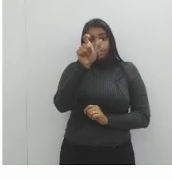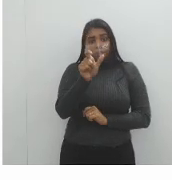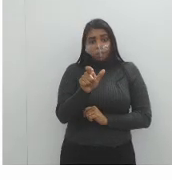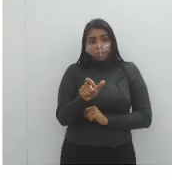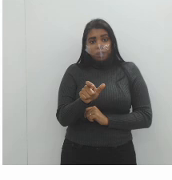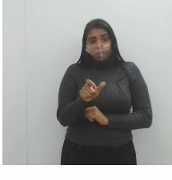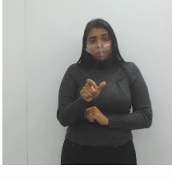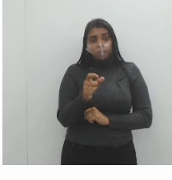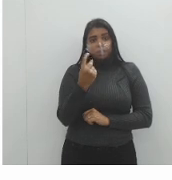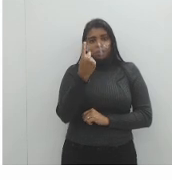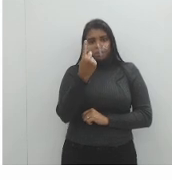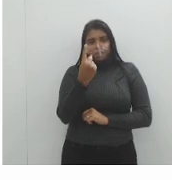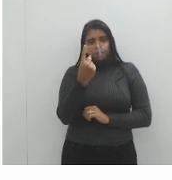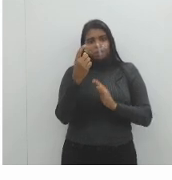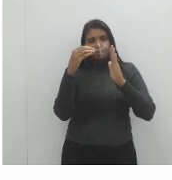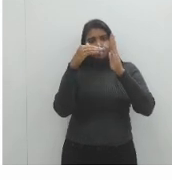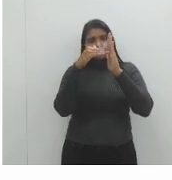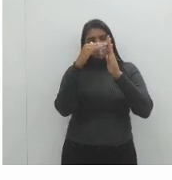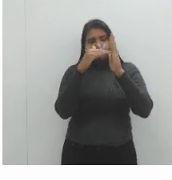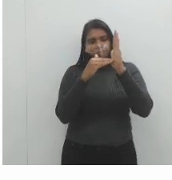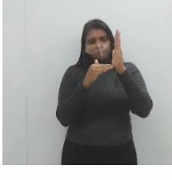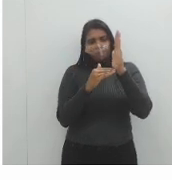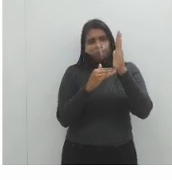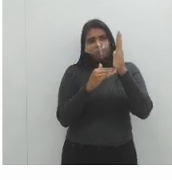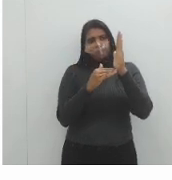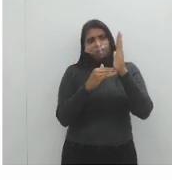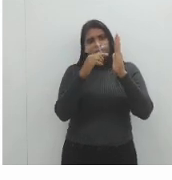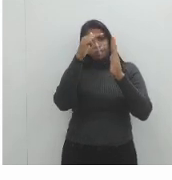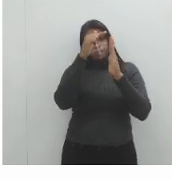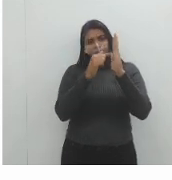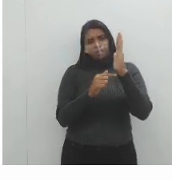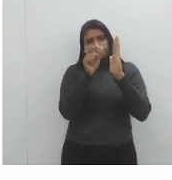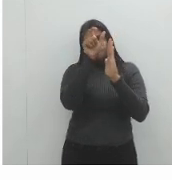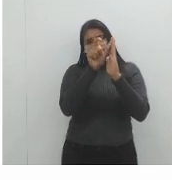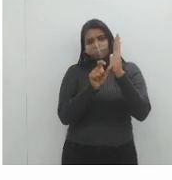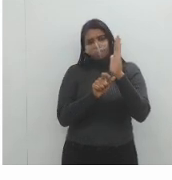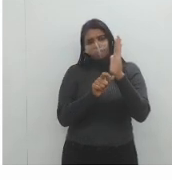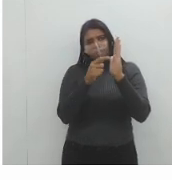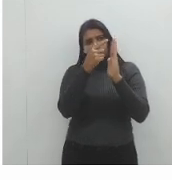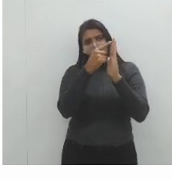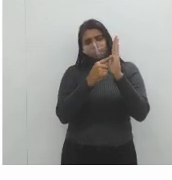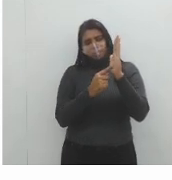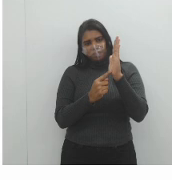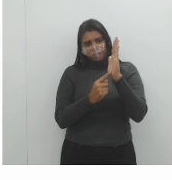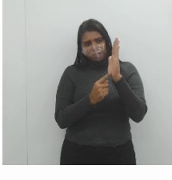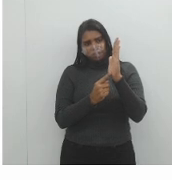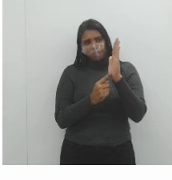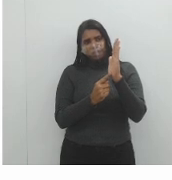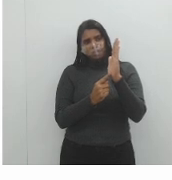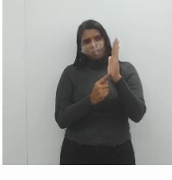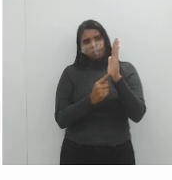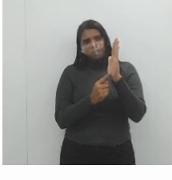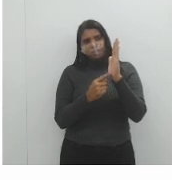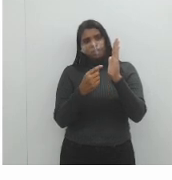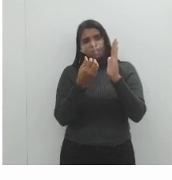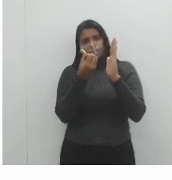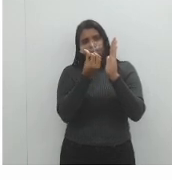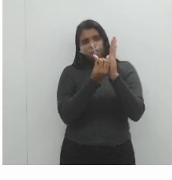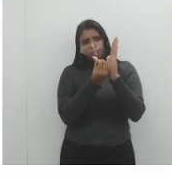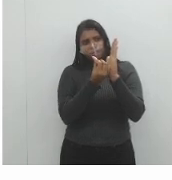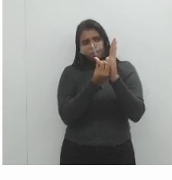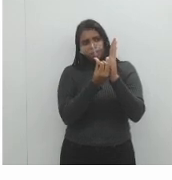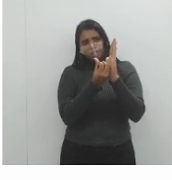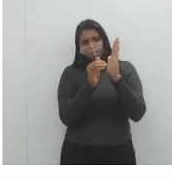e no período 6. Então, coluna 1 aqui, essa aqui, e período 6 está